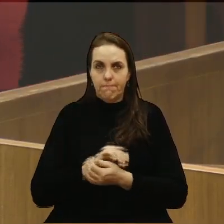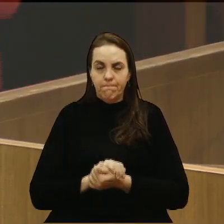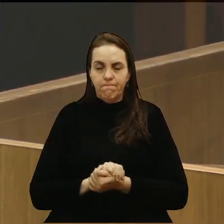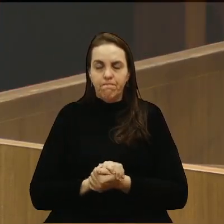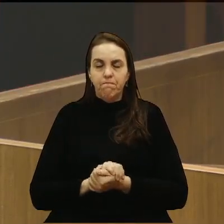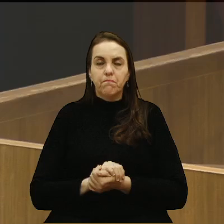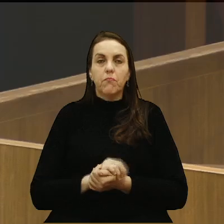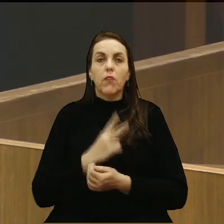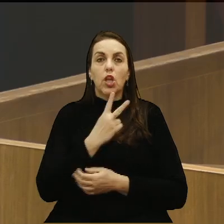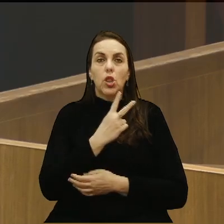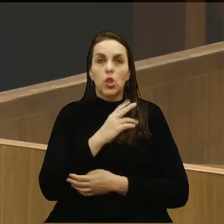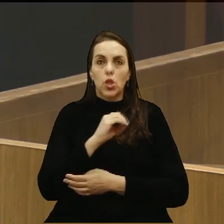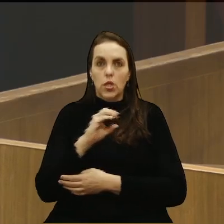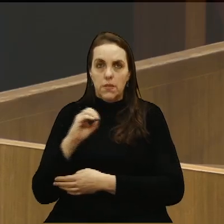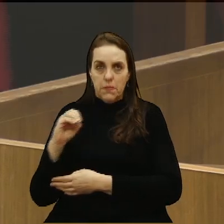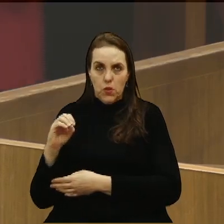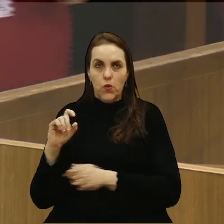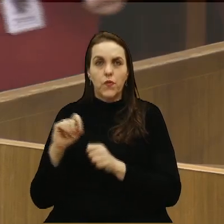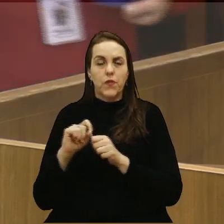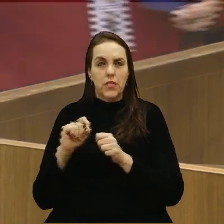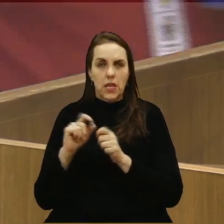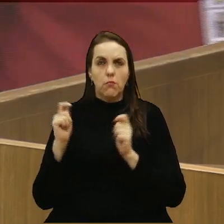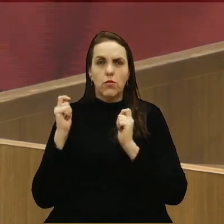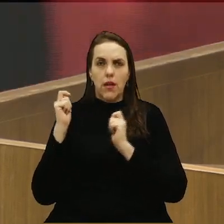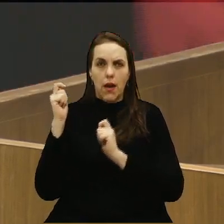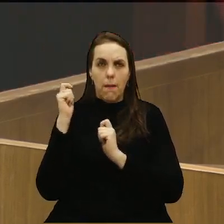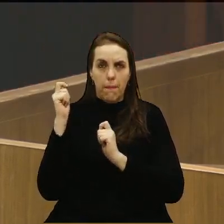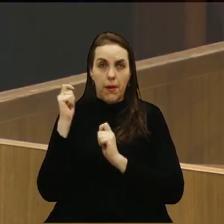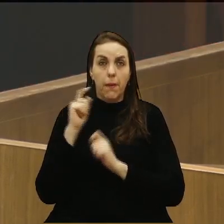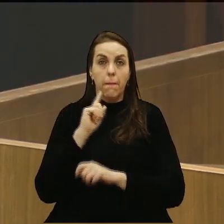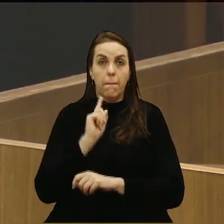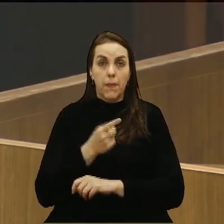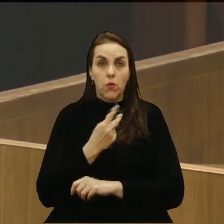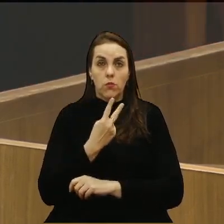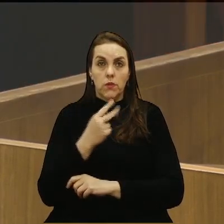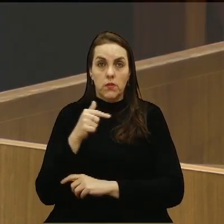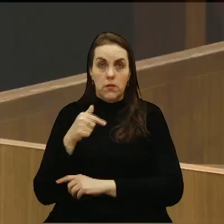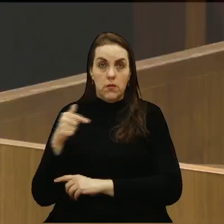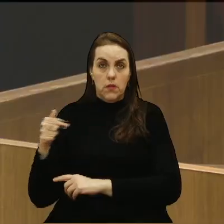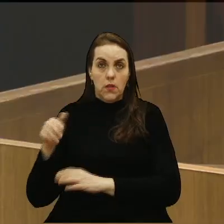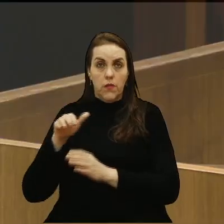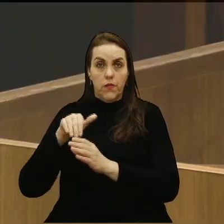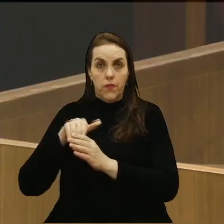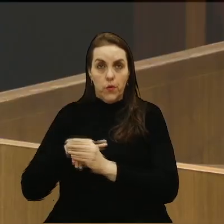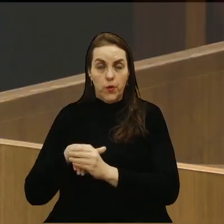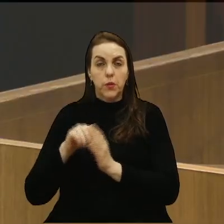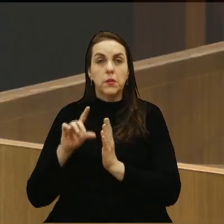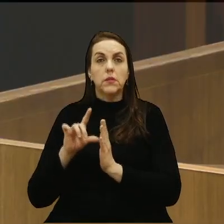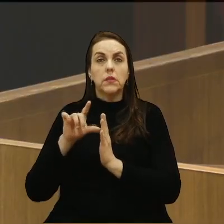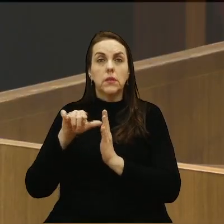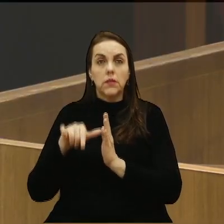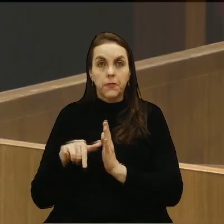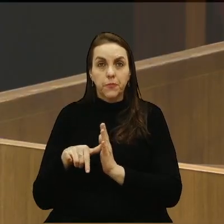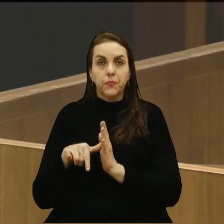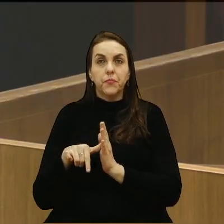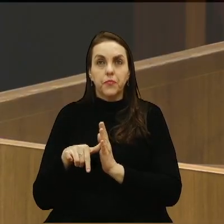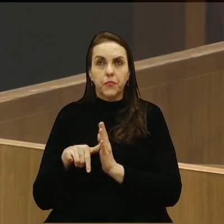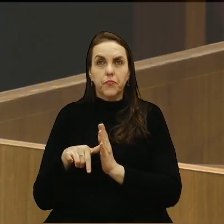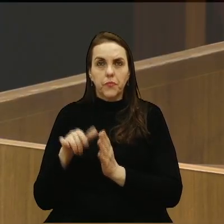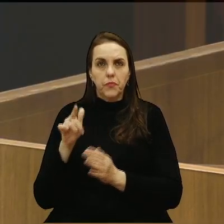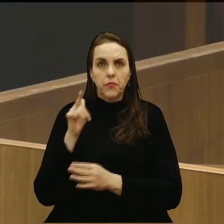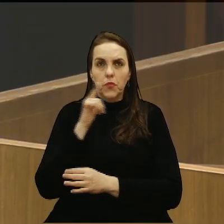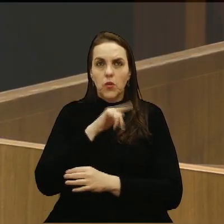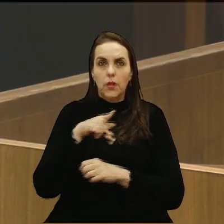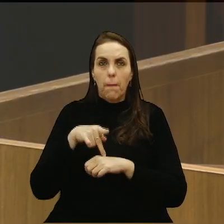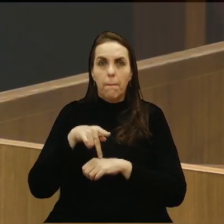2000 fizemos uma campanha, eu fiz 1.277 votos, e depois disso eu fiz uma